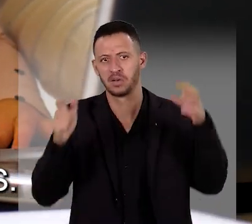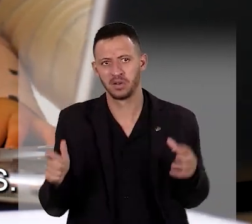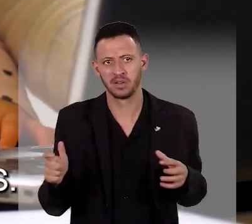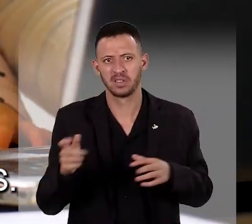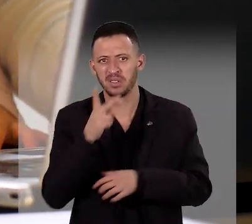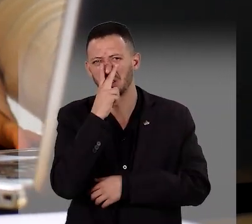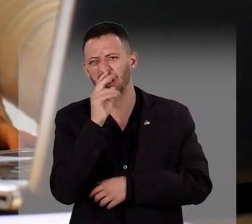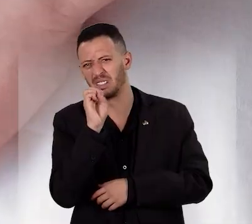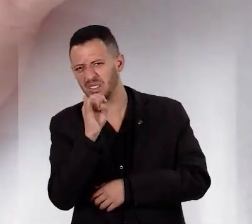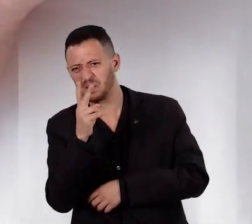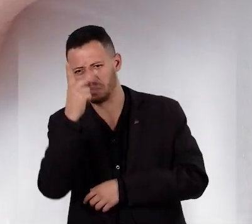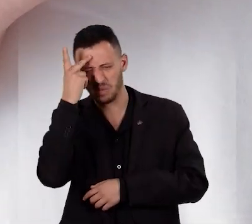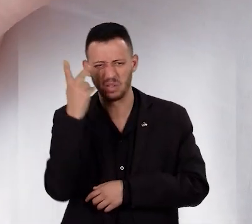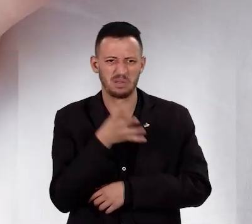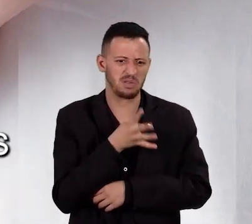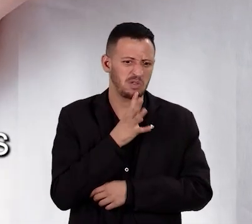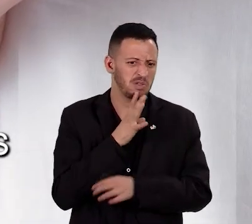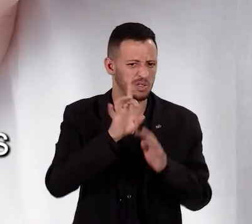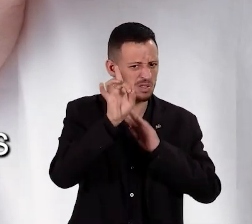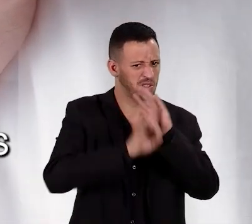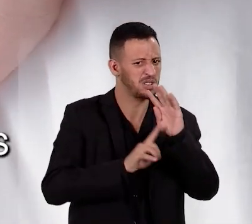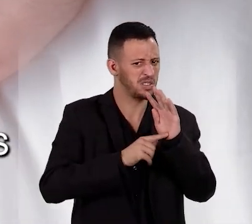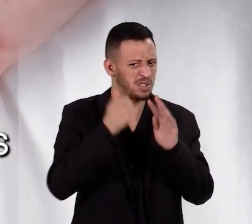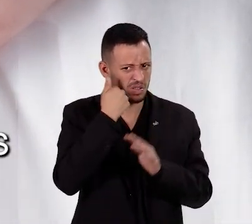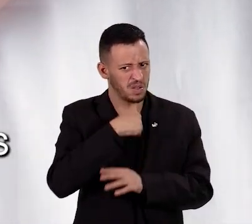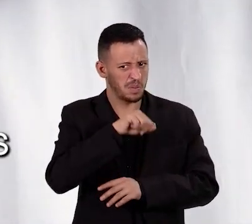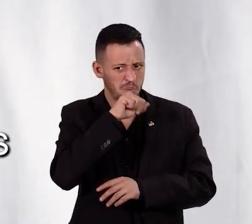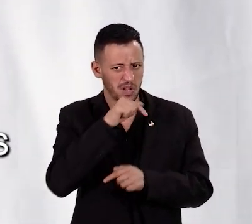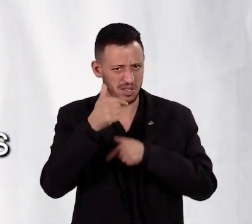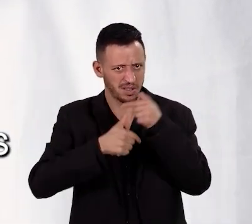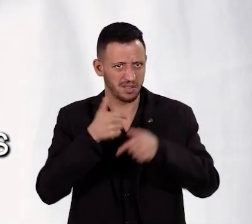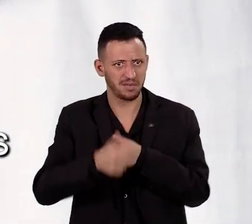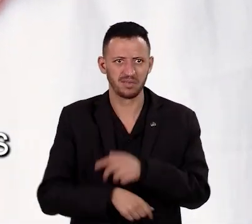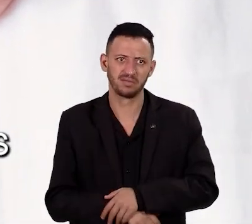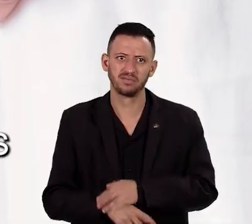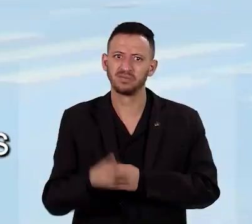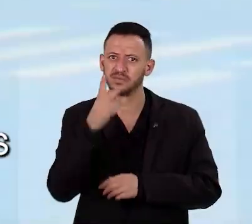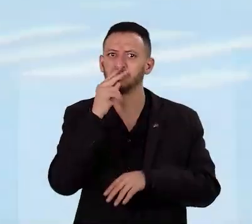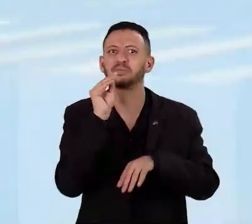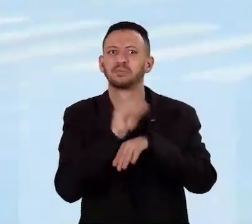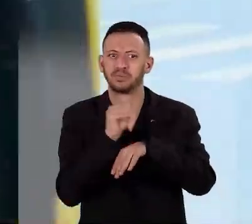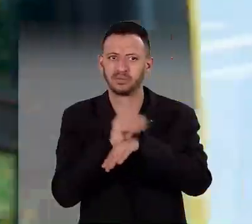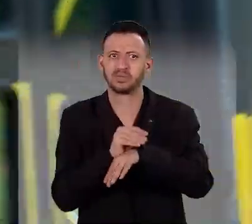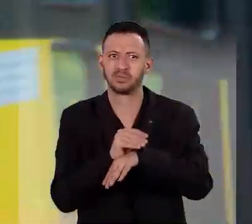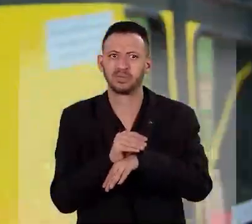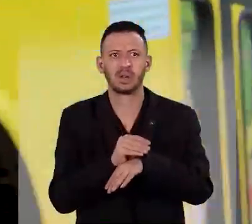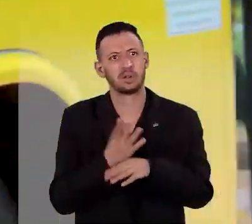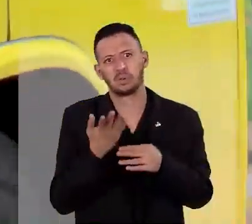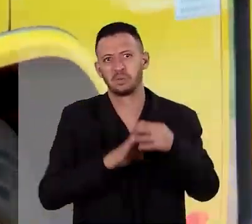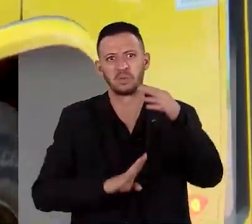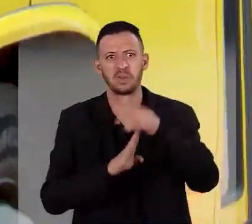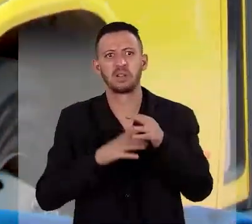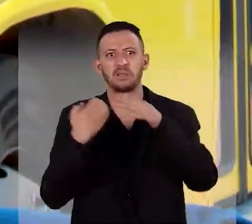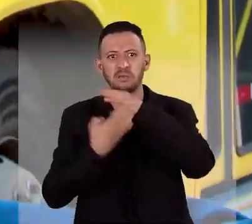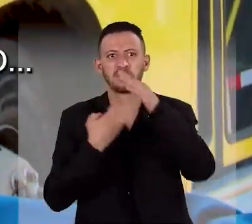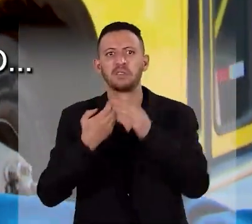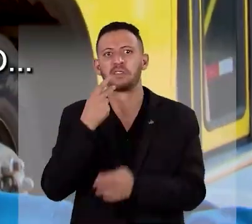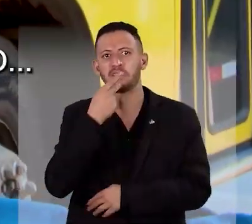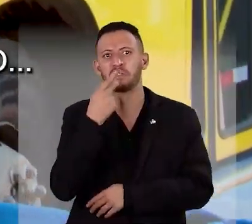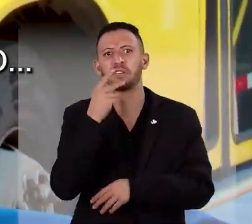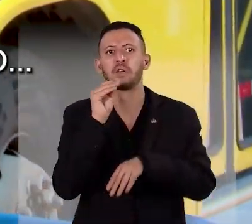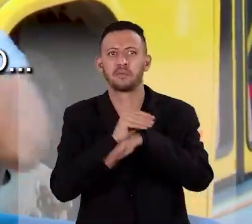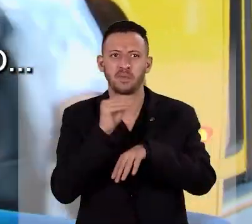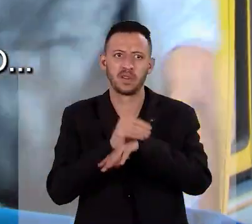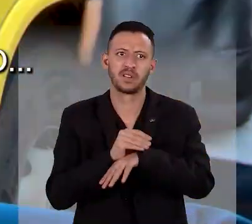ainda maiores. Mas será que as pessoas conhecem os direitos das mães que trabalham? Acho que é amamentação, né? O máximo que